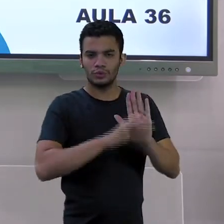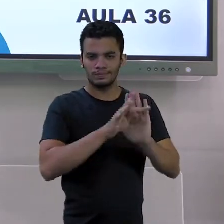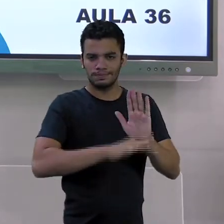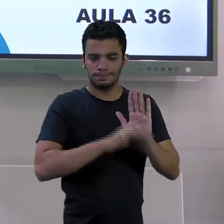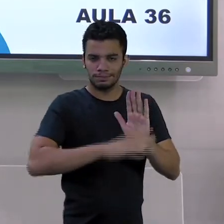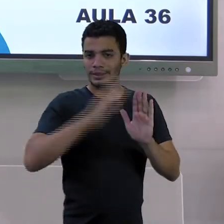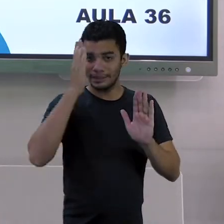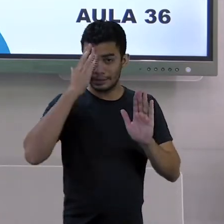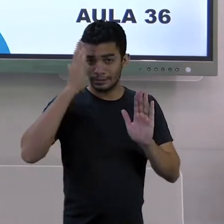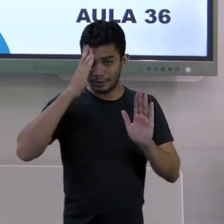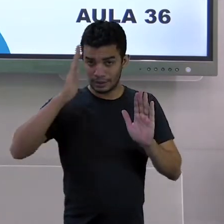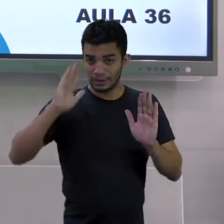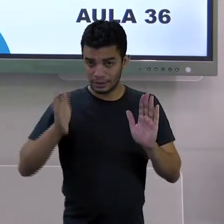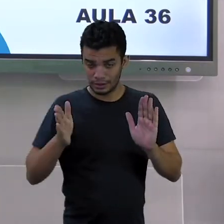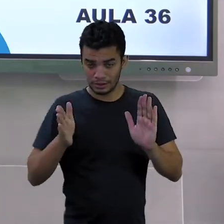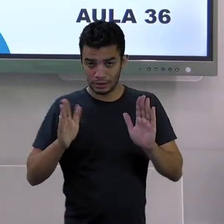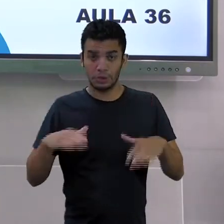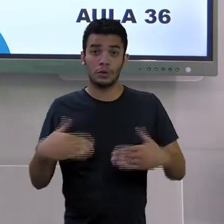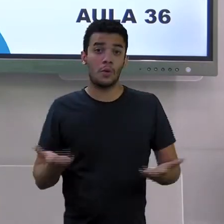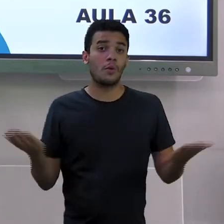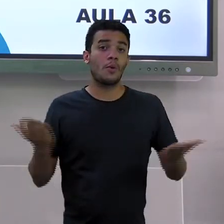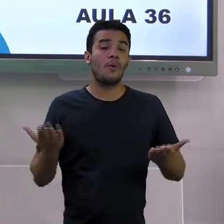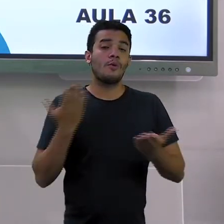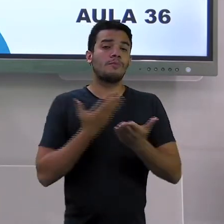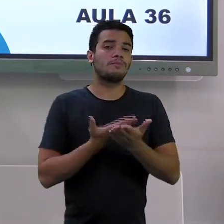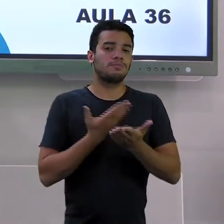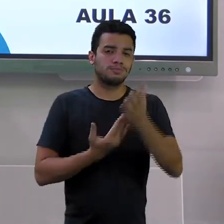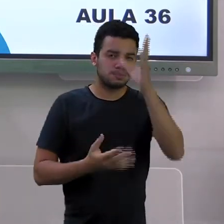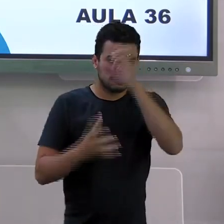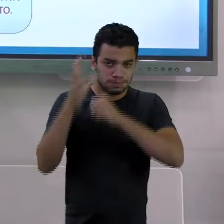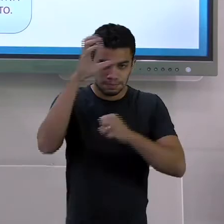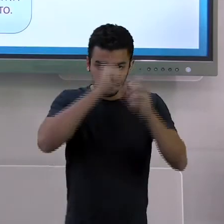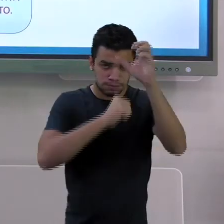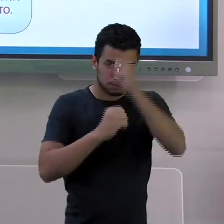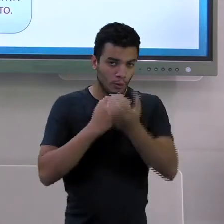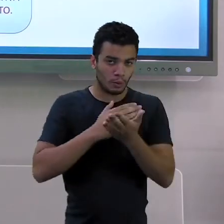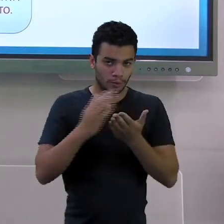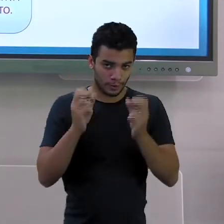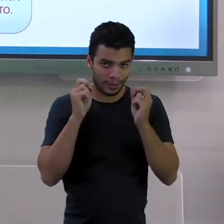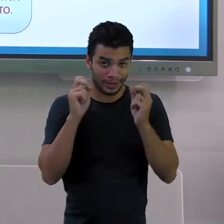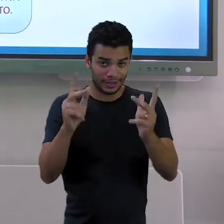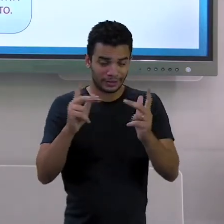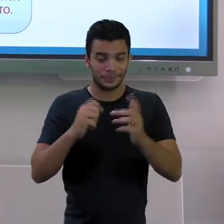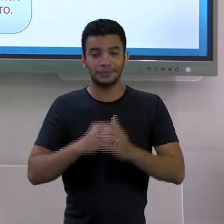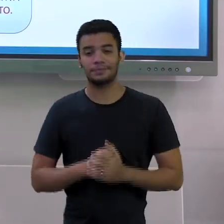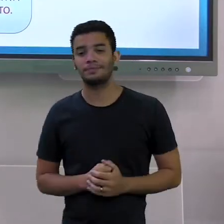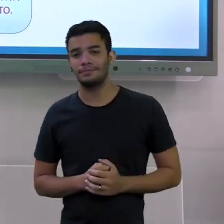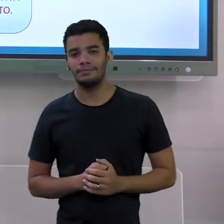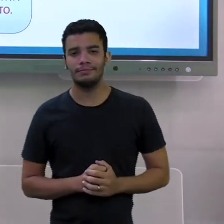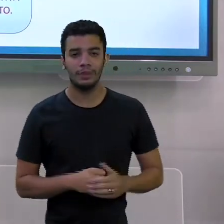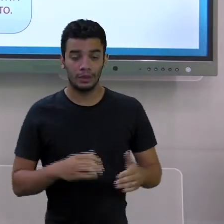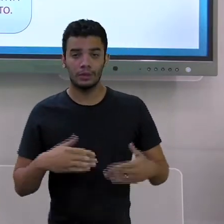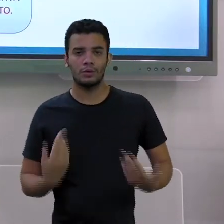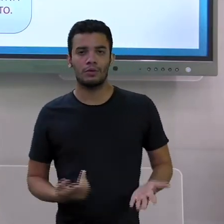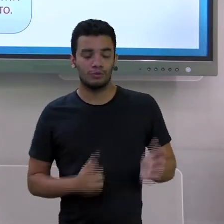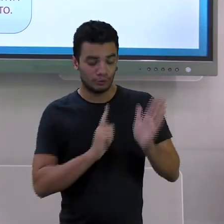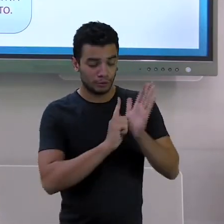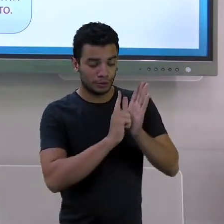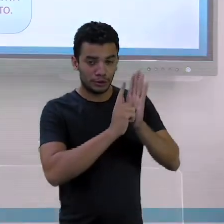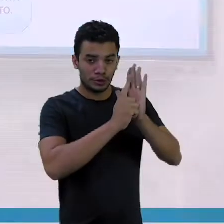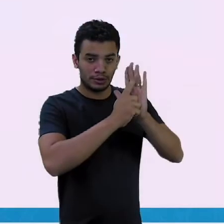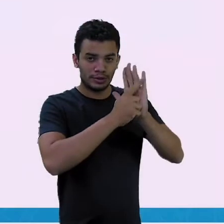mais sobre gêneros textuais? Vamos dar início à aula de hoje? Gênero textual. Os